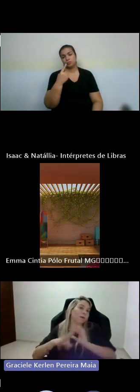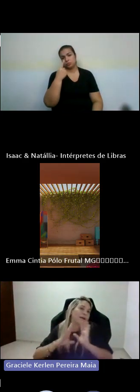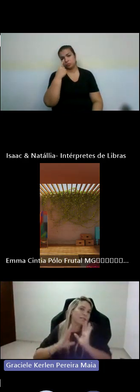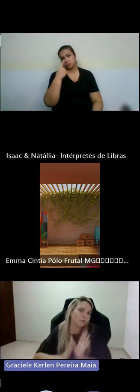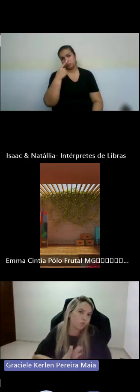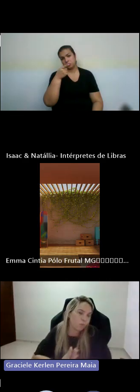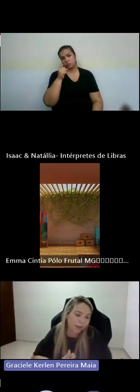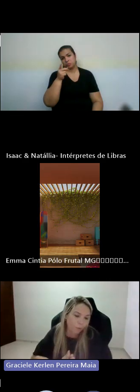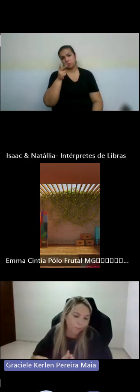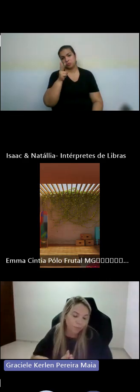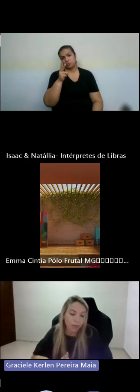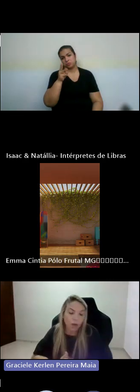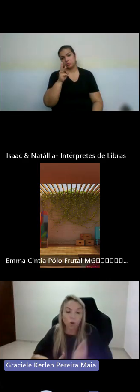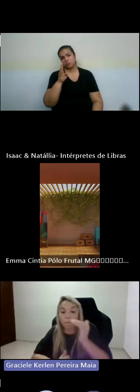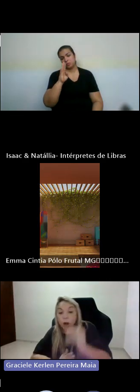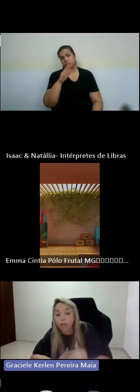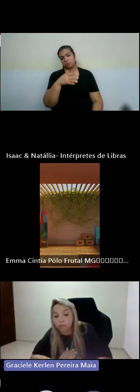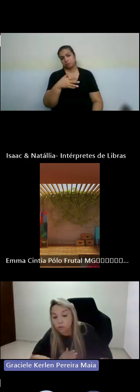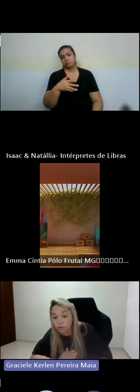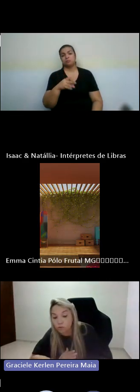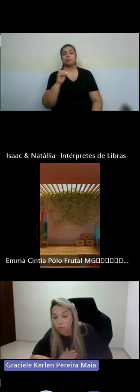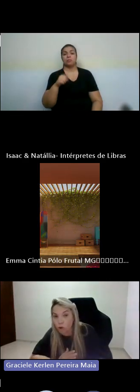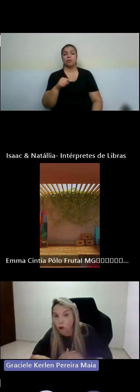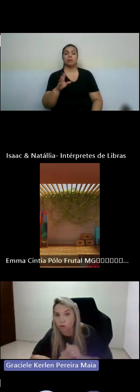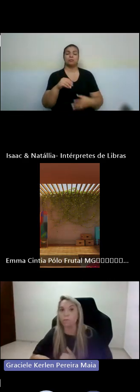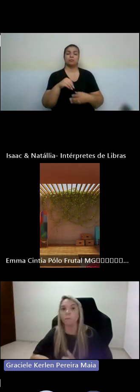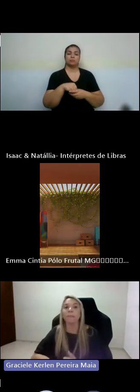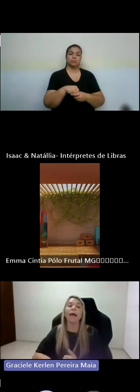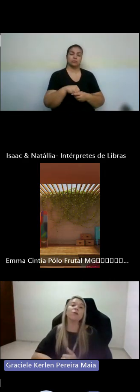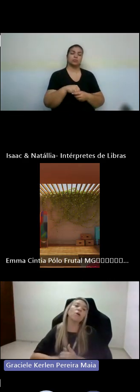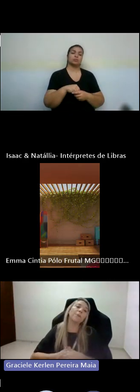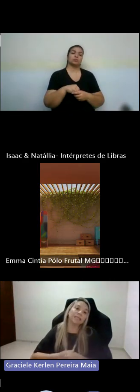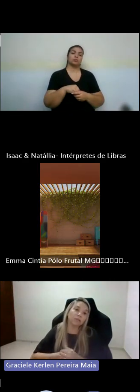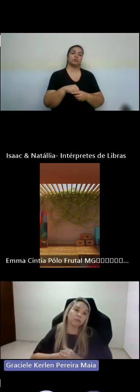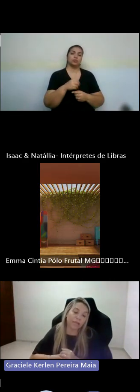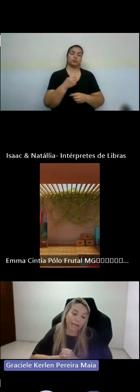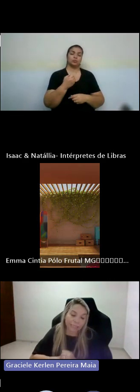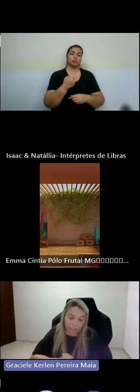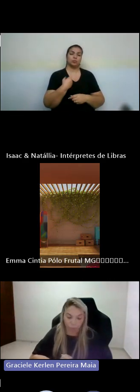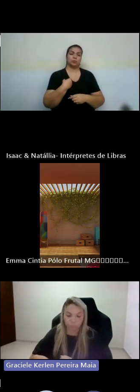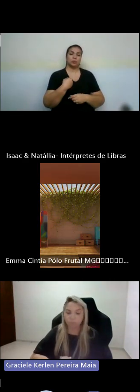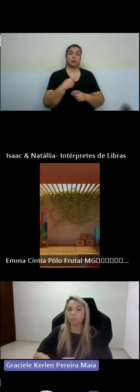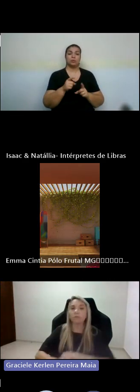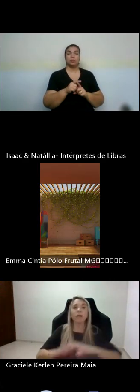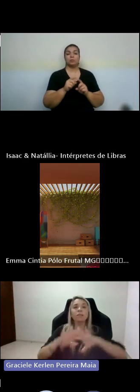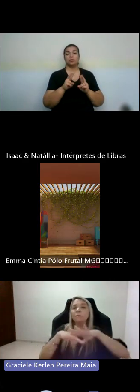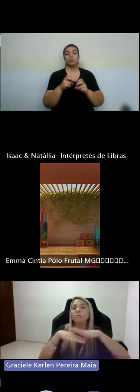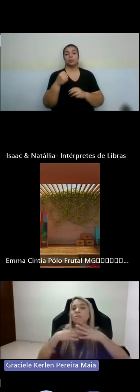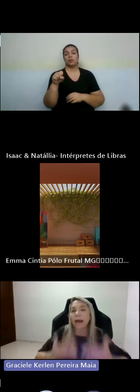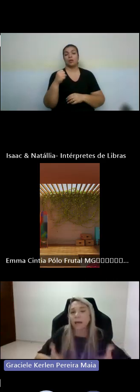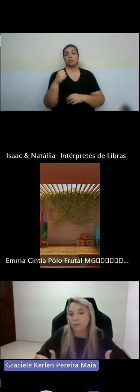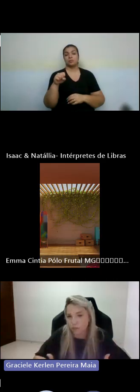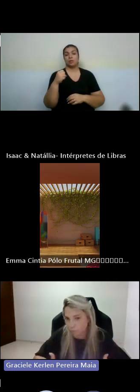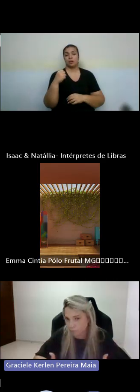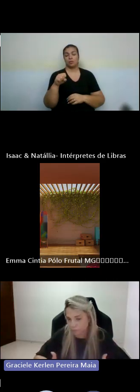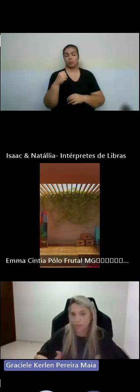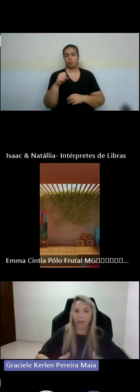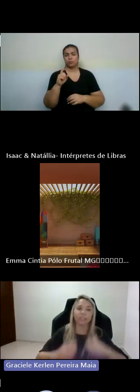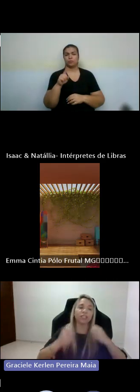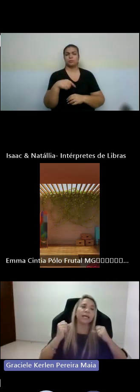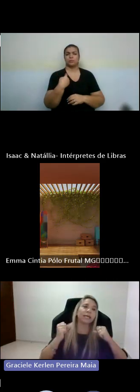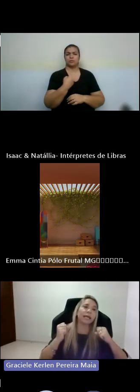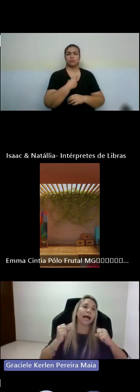isso é incorporação de numeral. O próximo estudo nosso é incorporação de negação. Nós temos vários